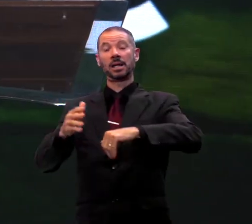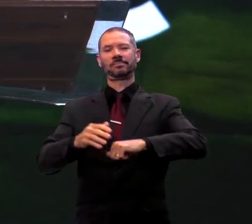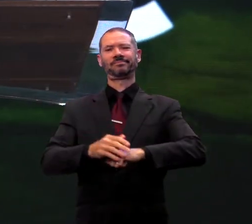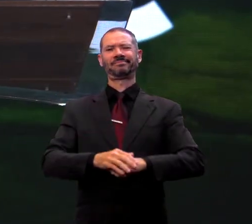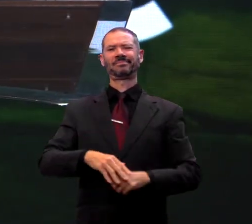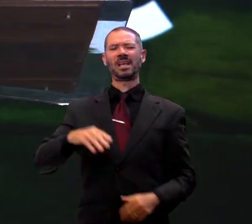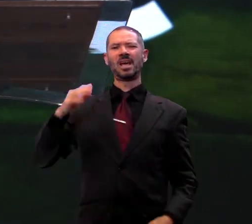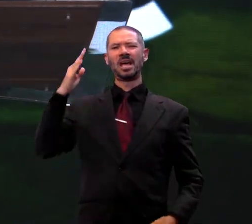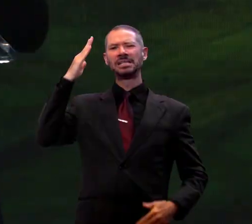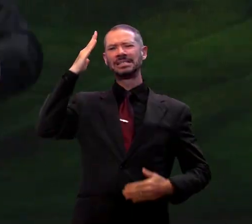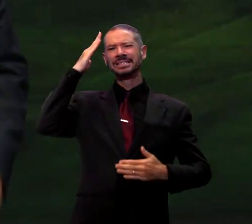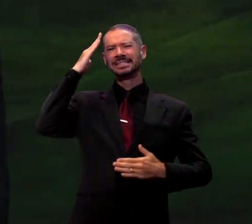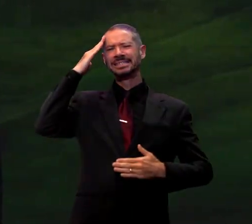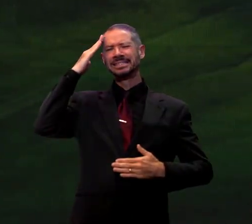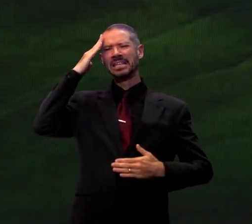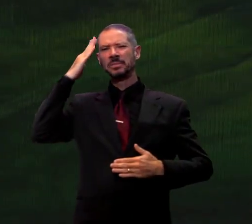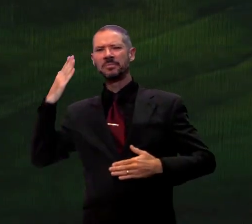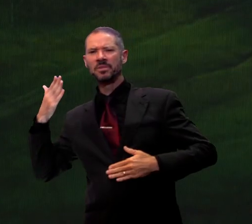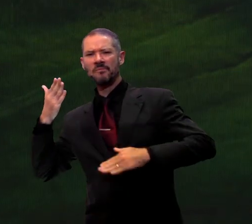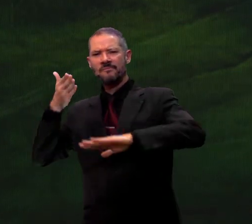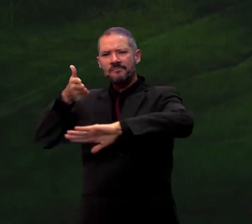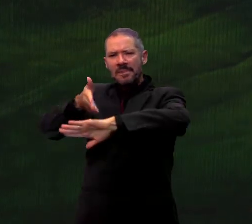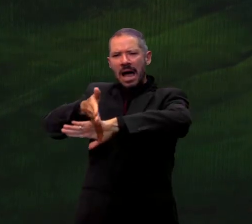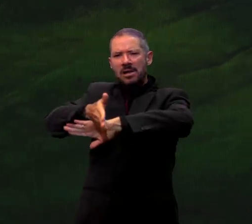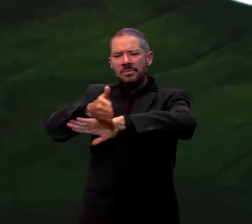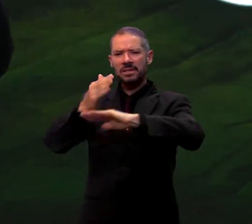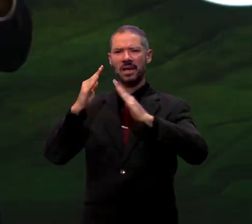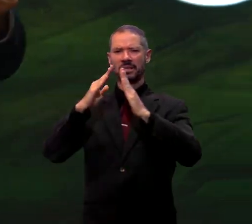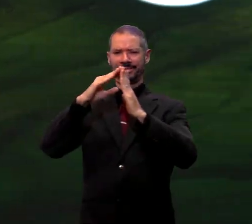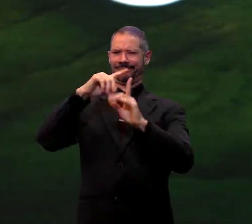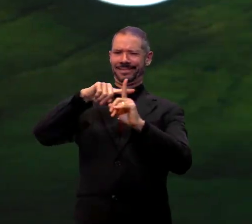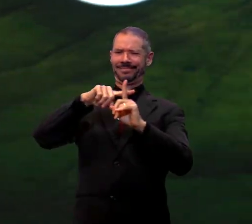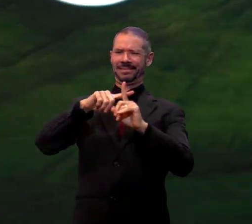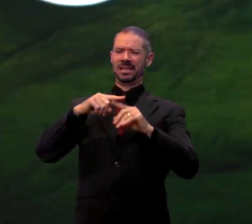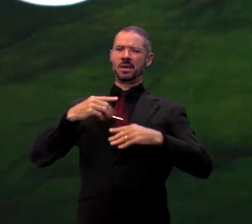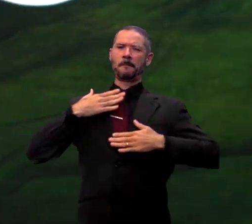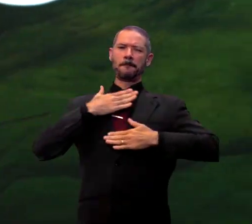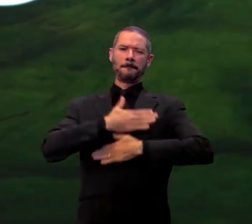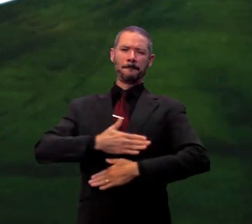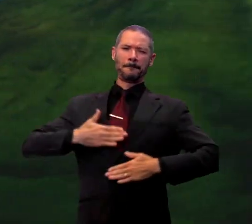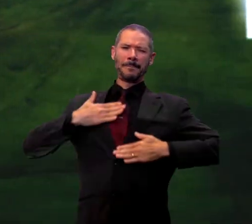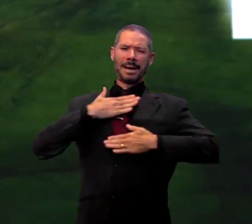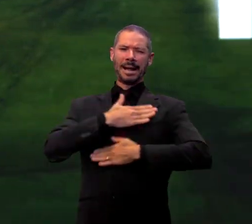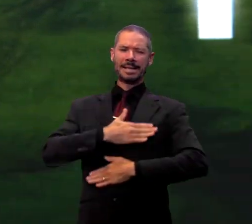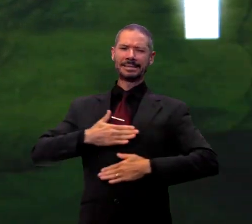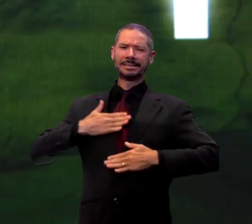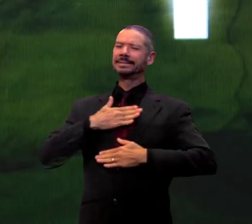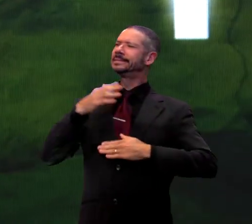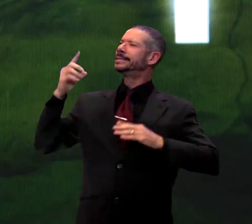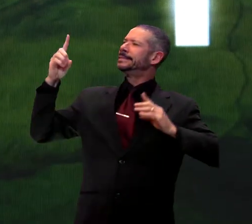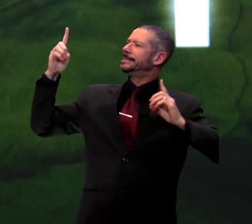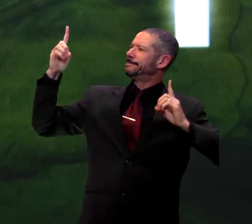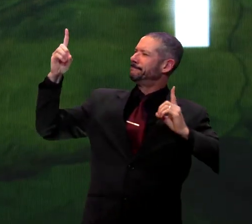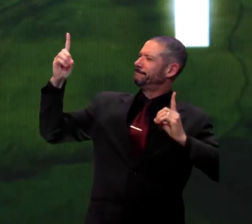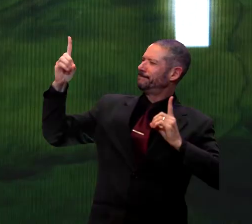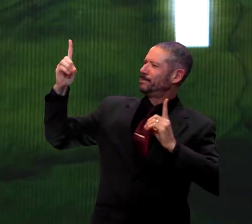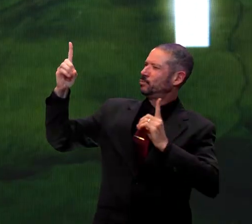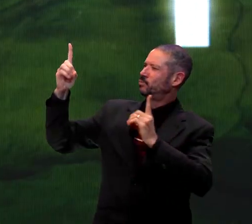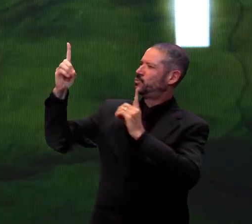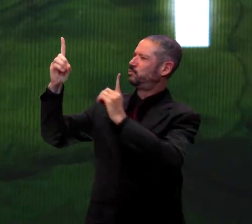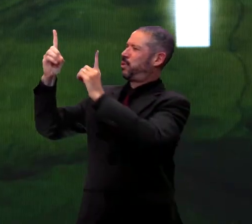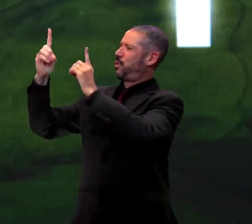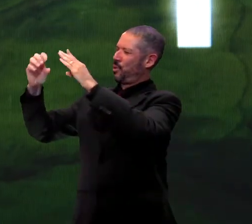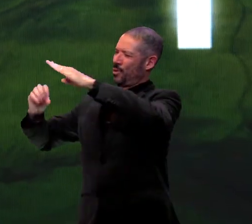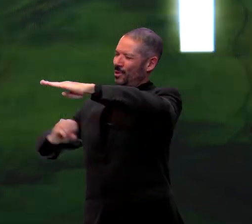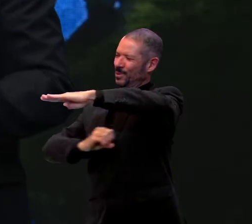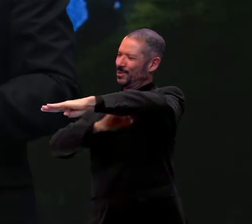E sabe, não é só vir à igreja, é o prazer de se encontrar com Deus todos os dias,